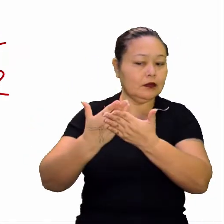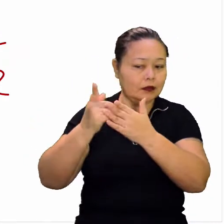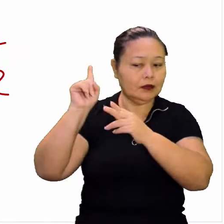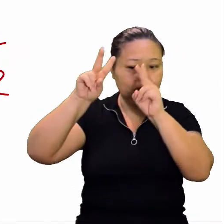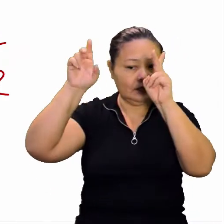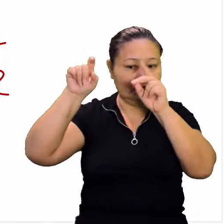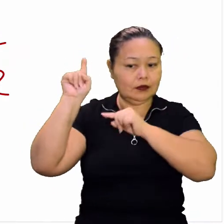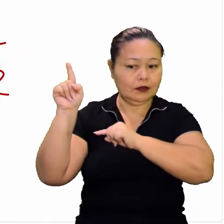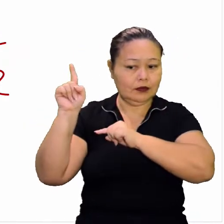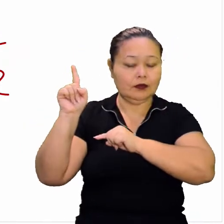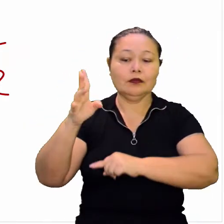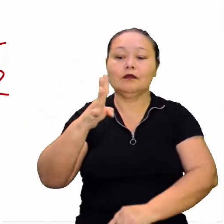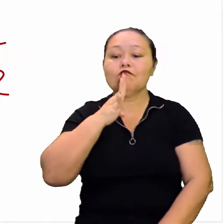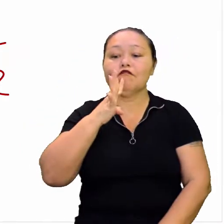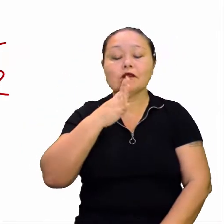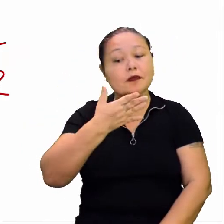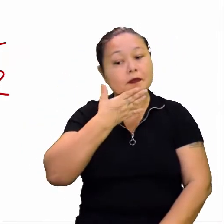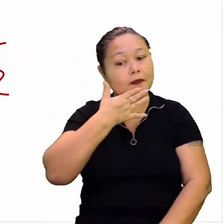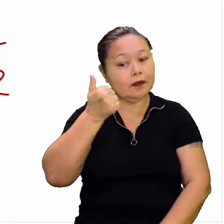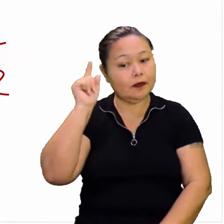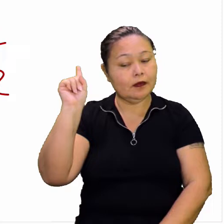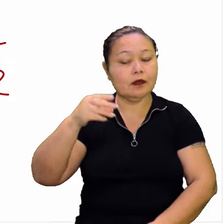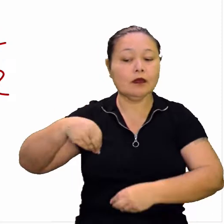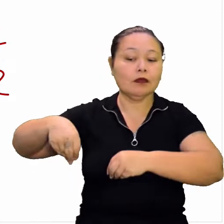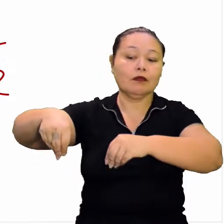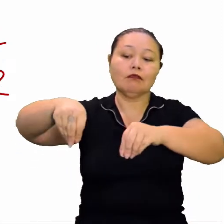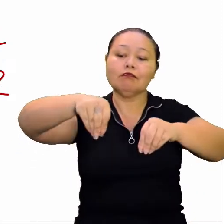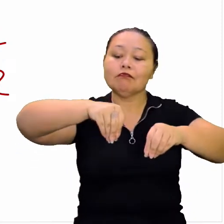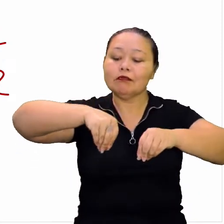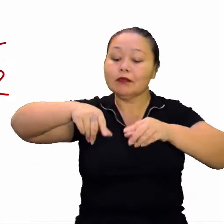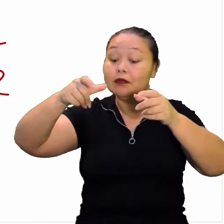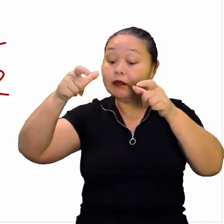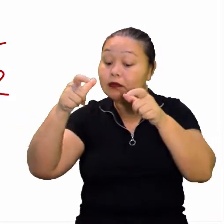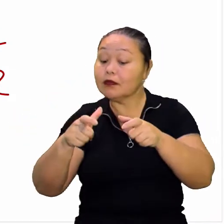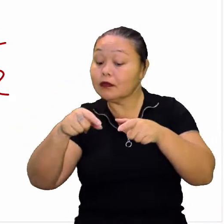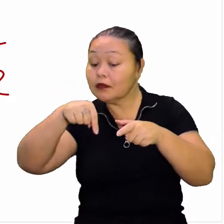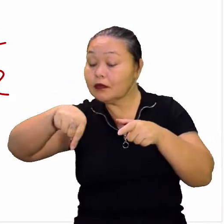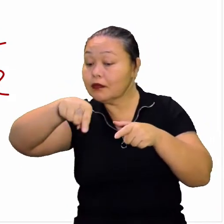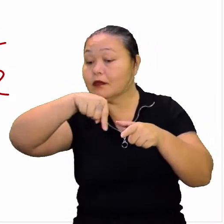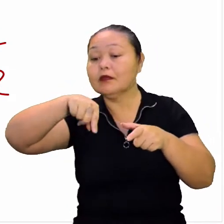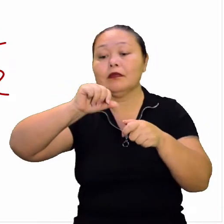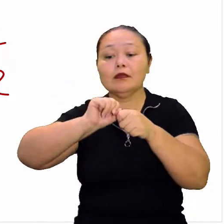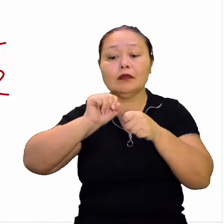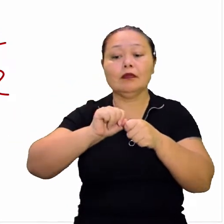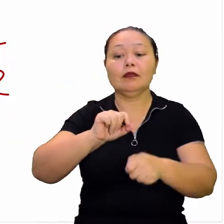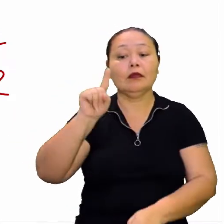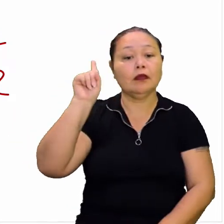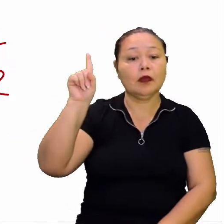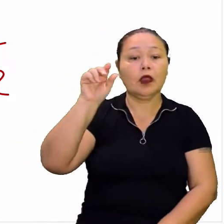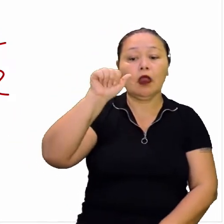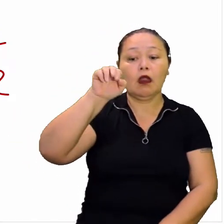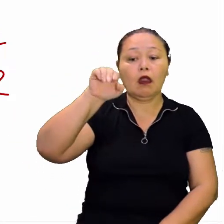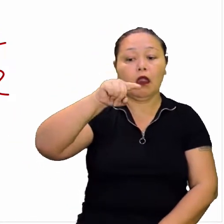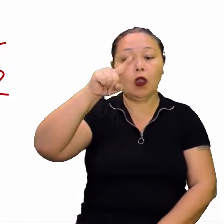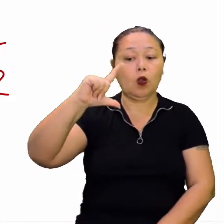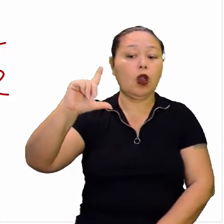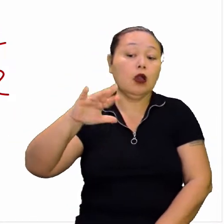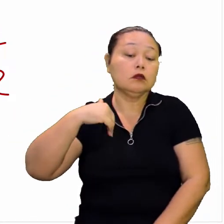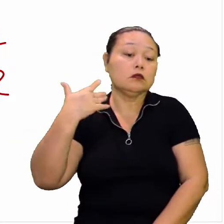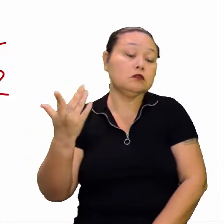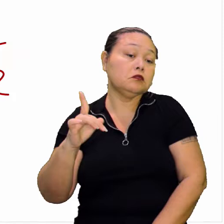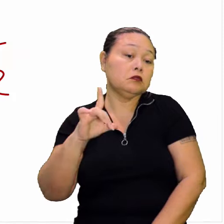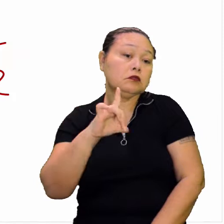ela. Conhecer melhor esse território, essa região. Então, Abraão acaba